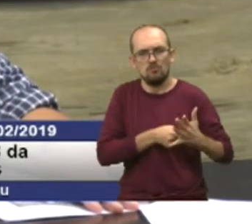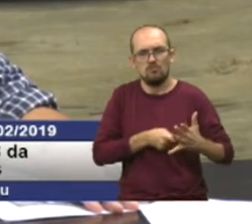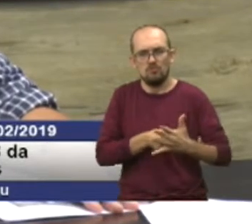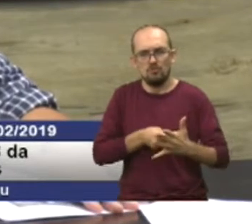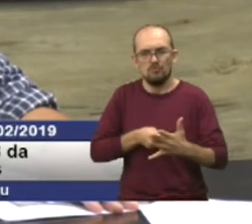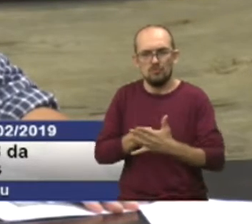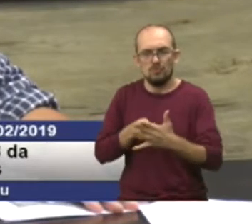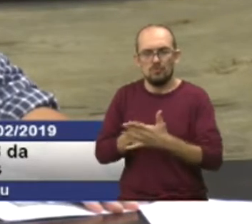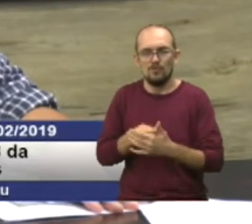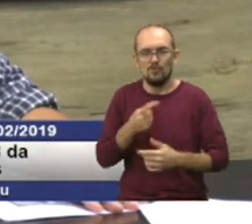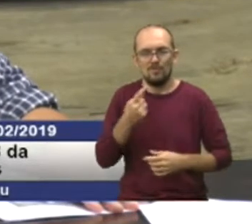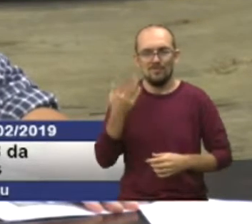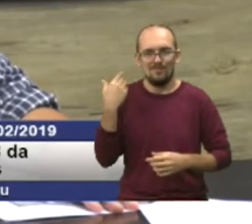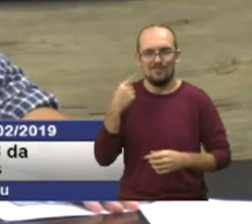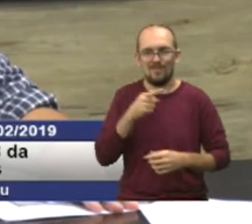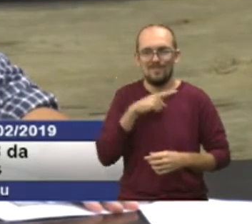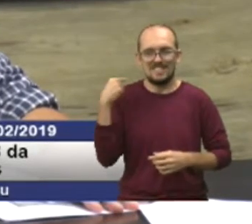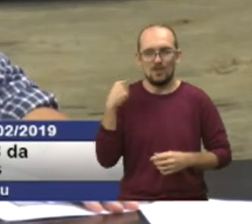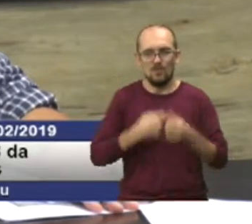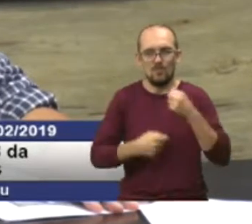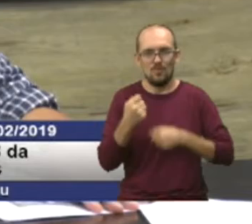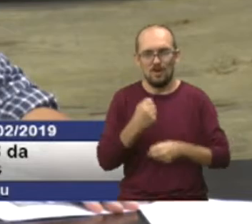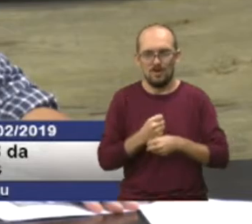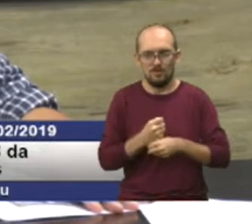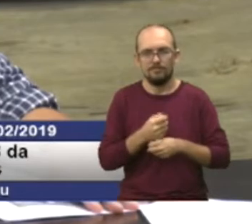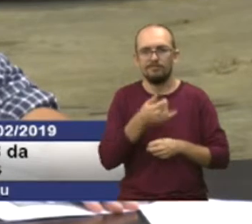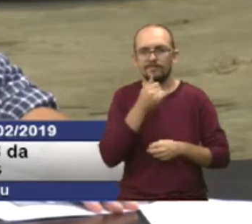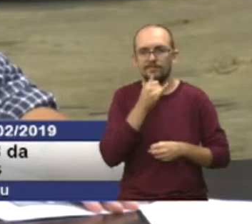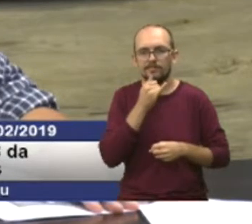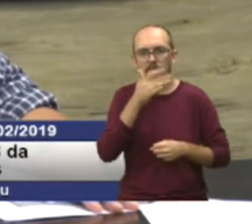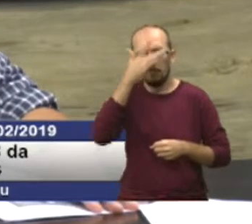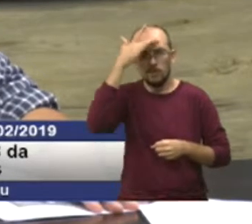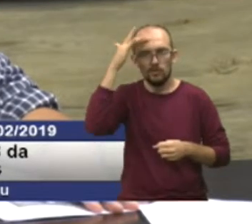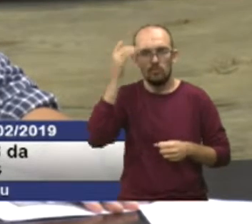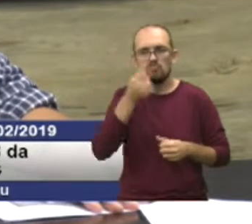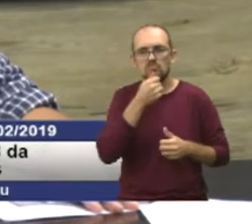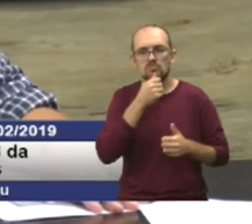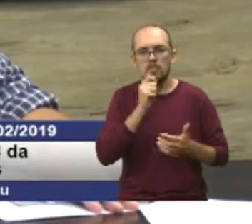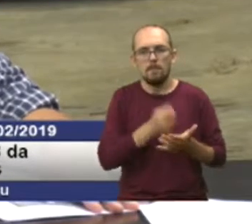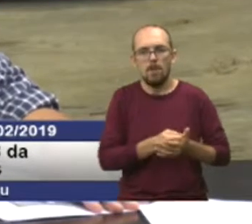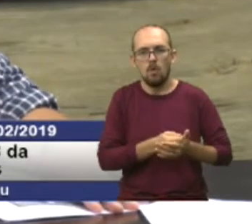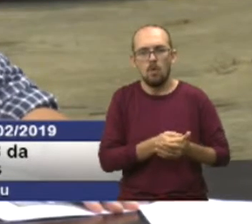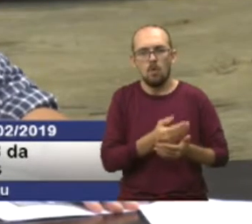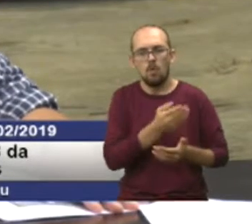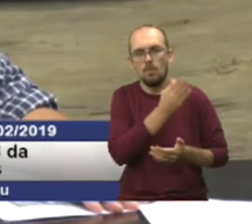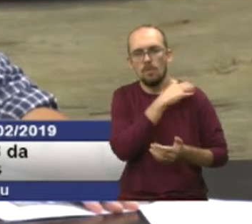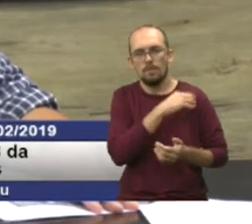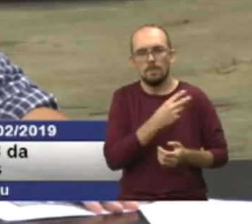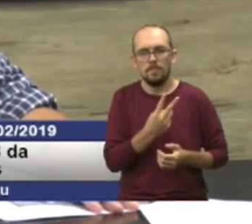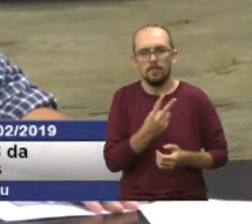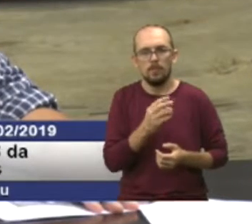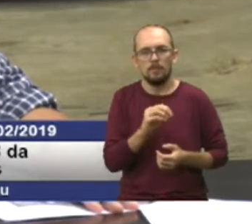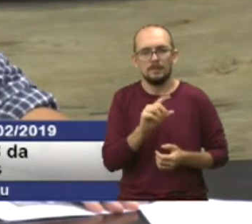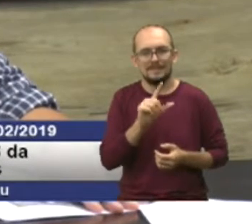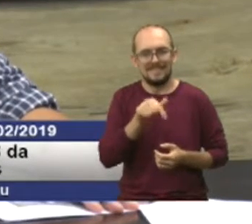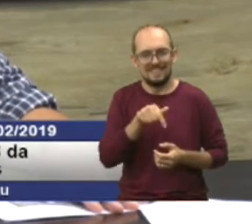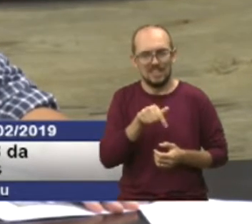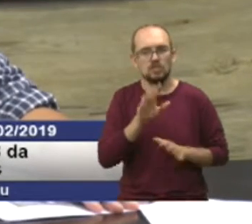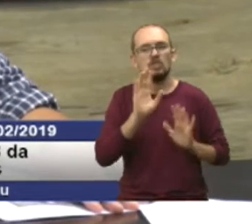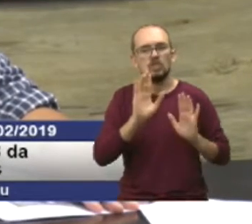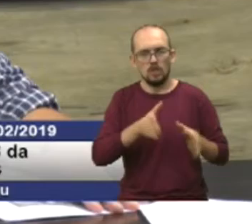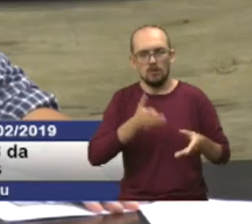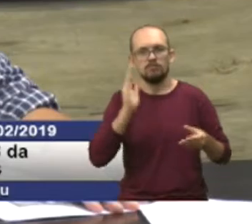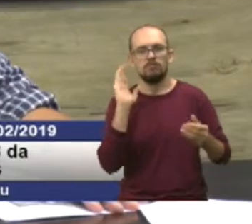ano de vencimento. Então, por exemplo, os devedores de 2017 já serão